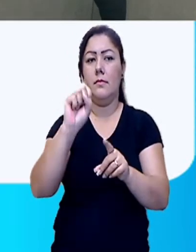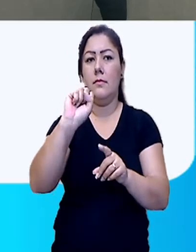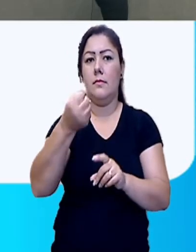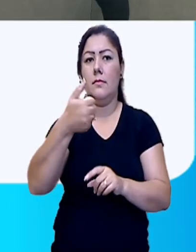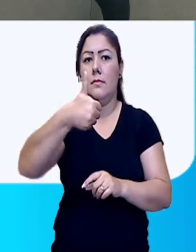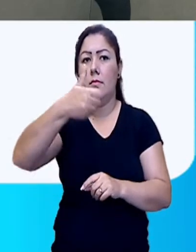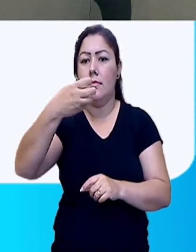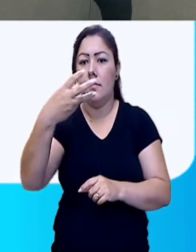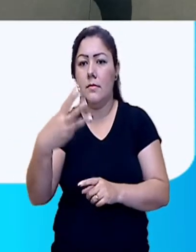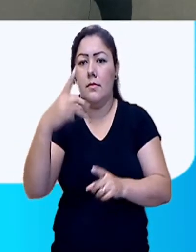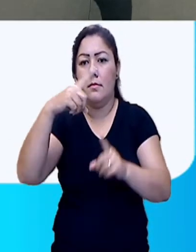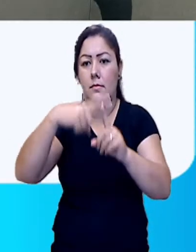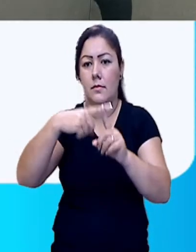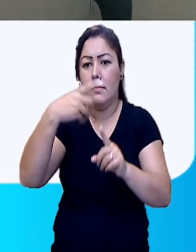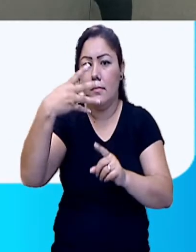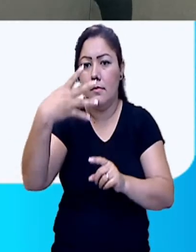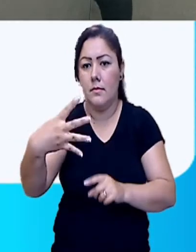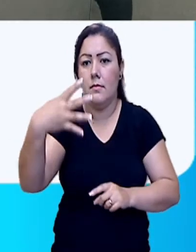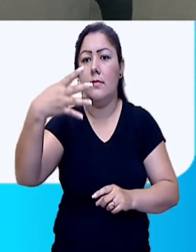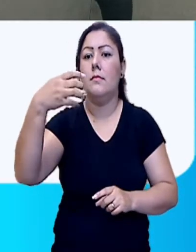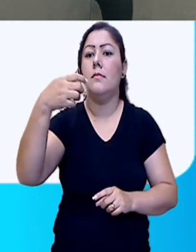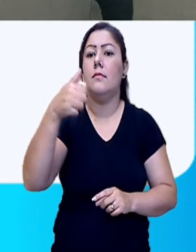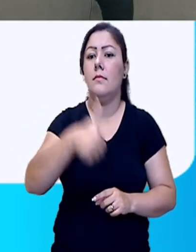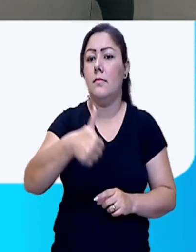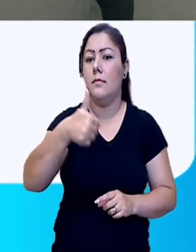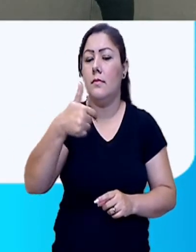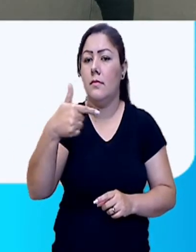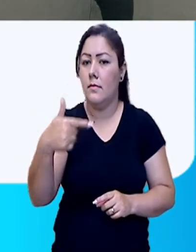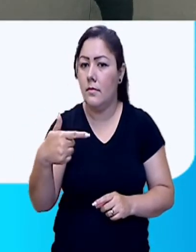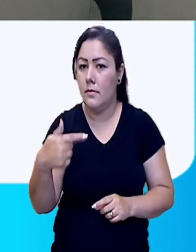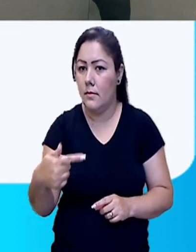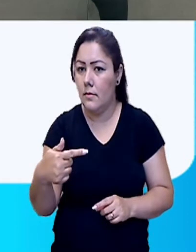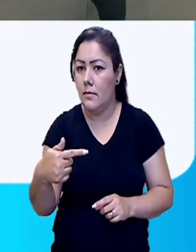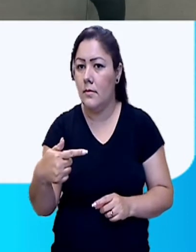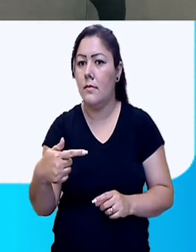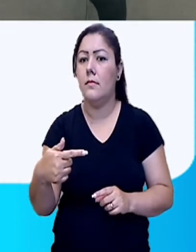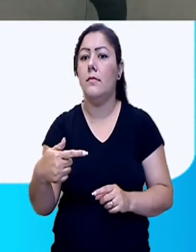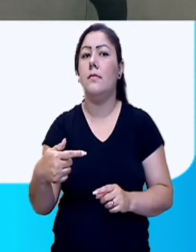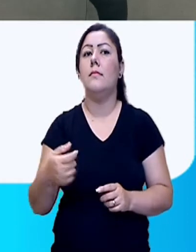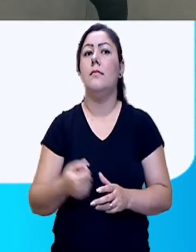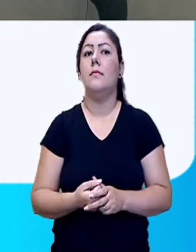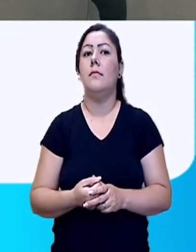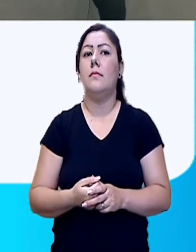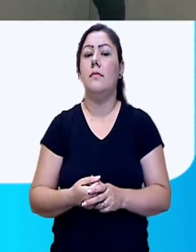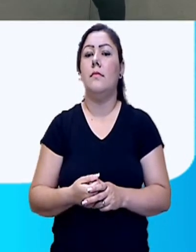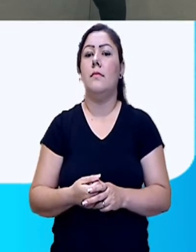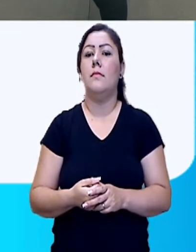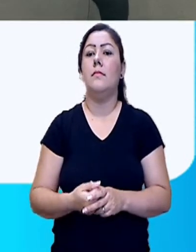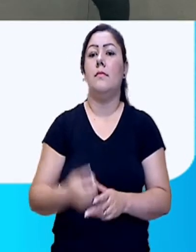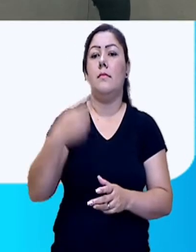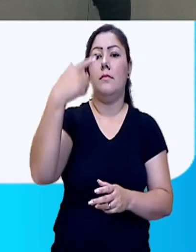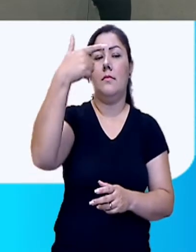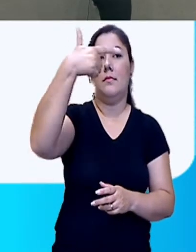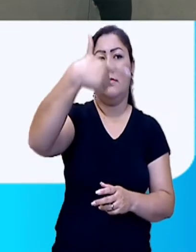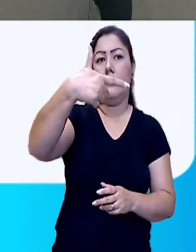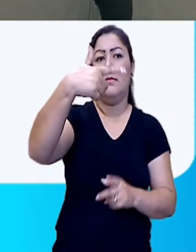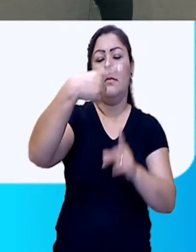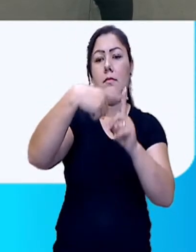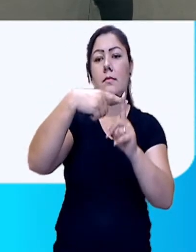13, mais 4, 7, 17. E 2 mais 1,